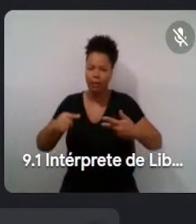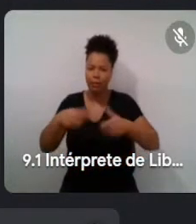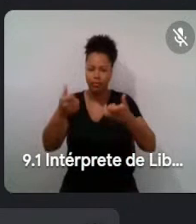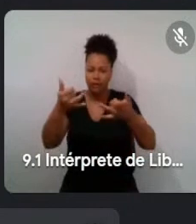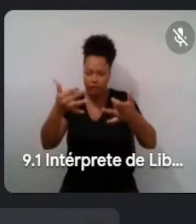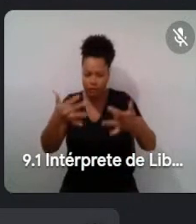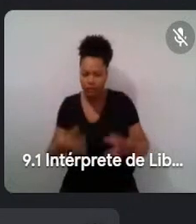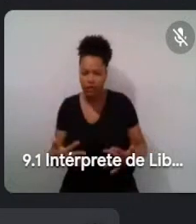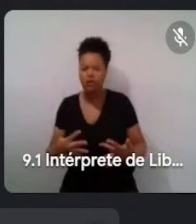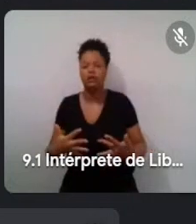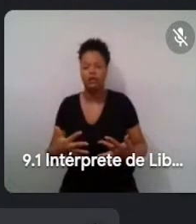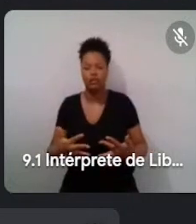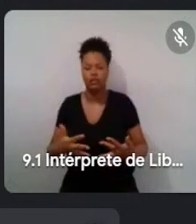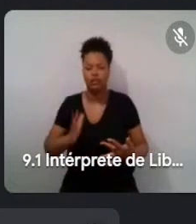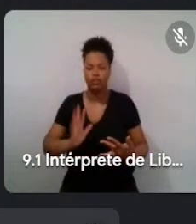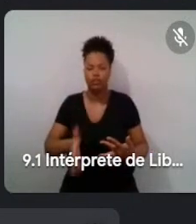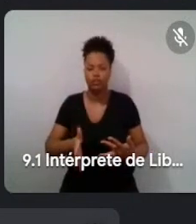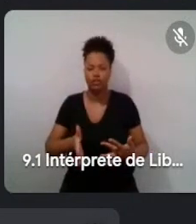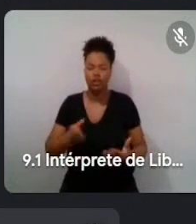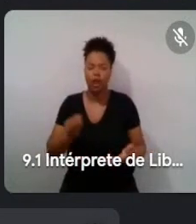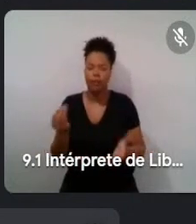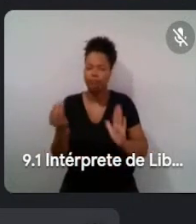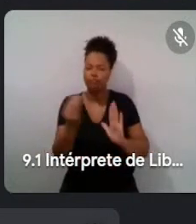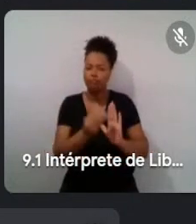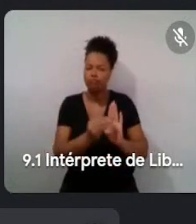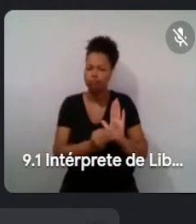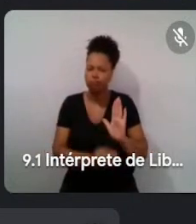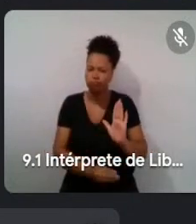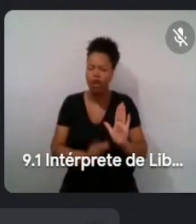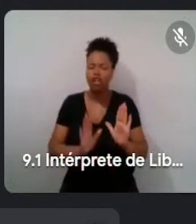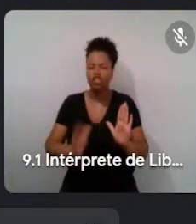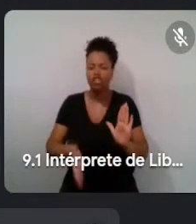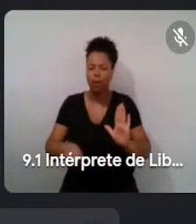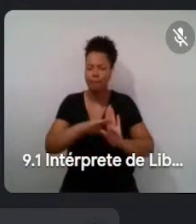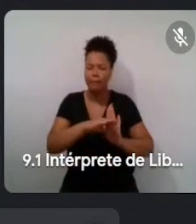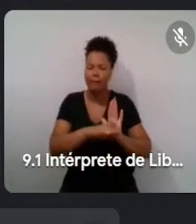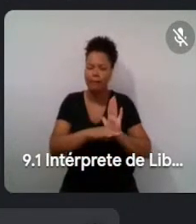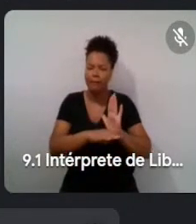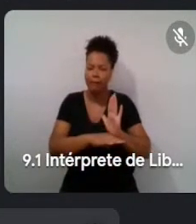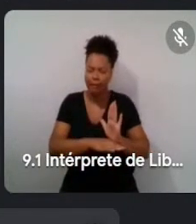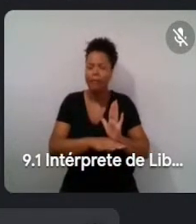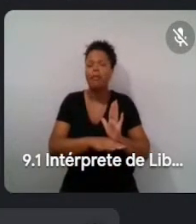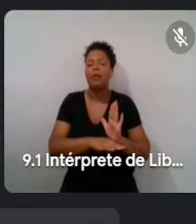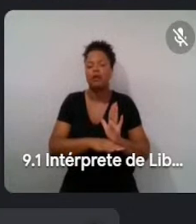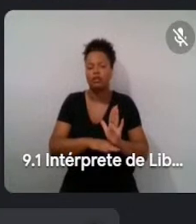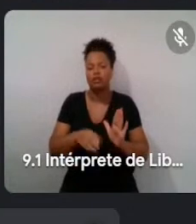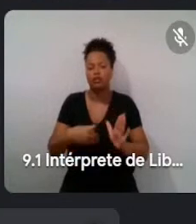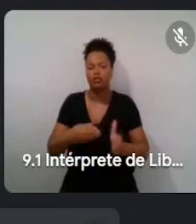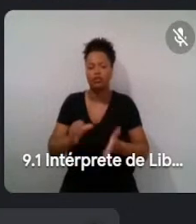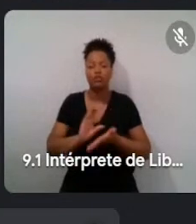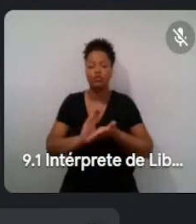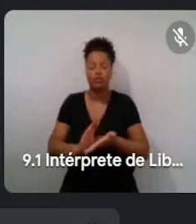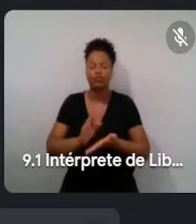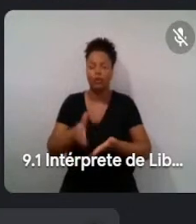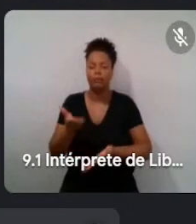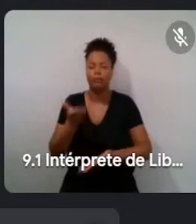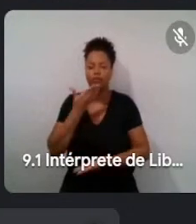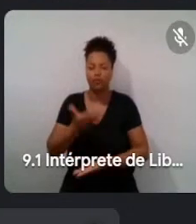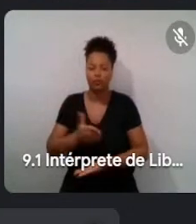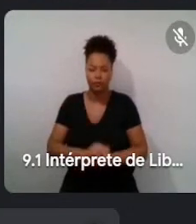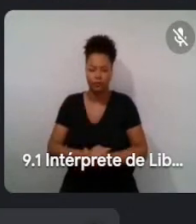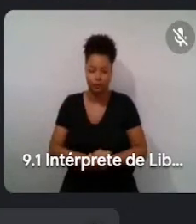encontram devidamente determinadas, devidamente elencadas nas razões recursais já apostas. A